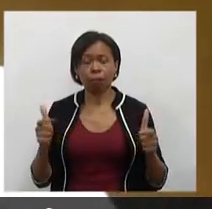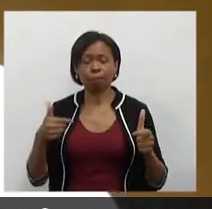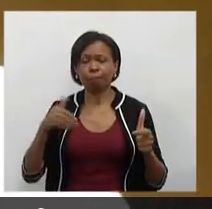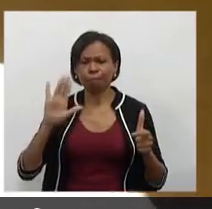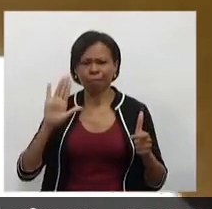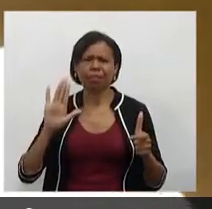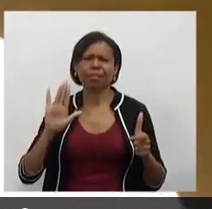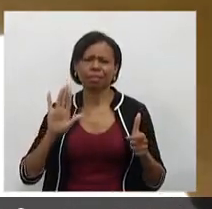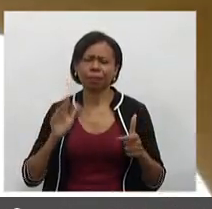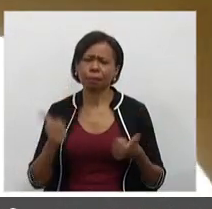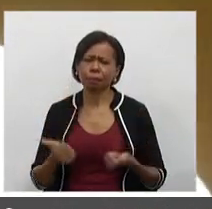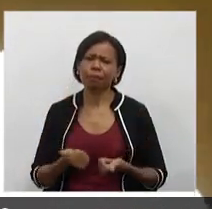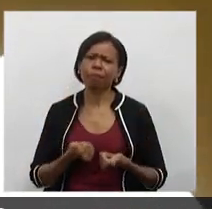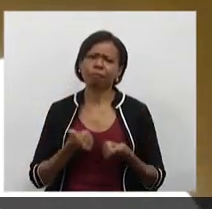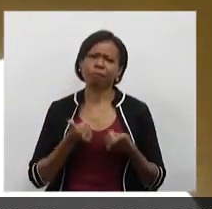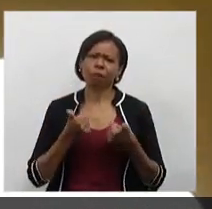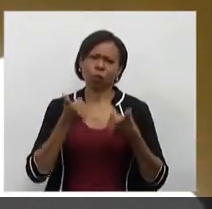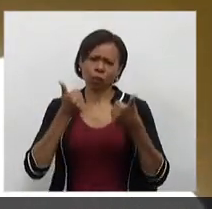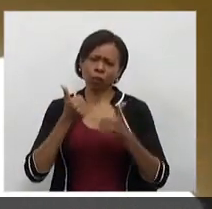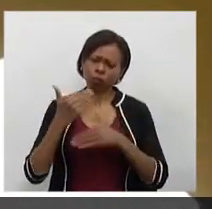melhorar essa questão